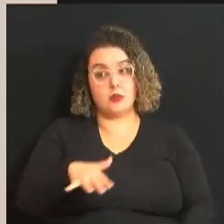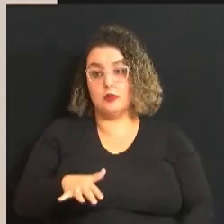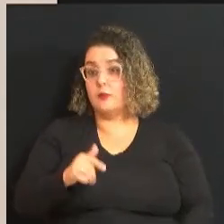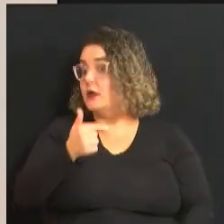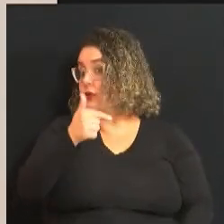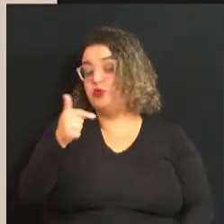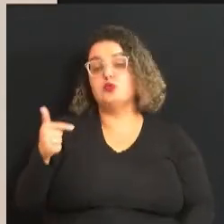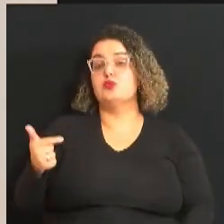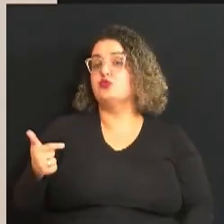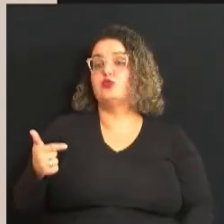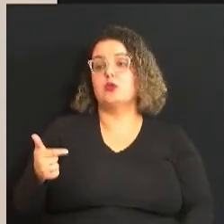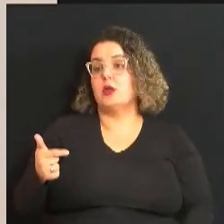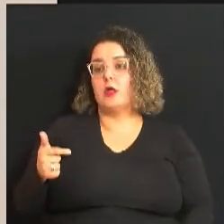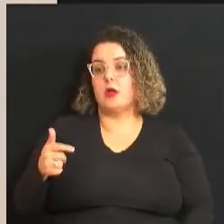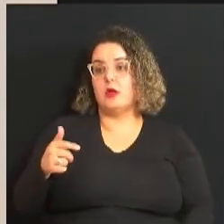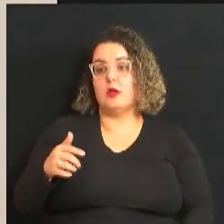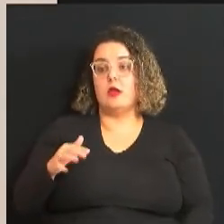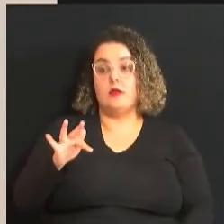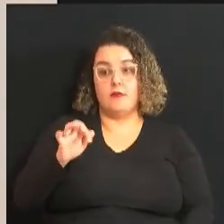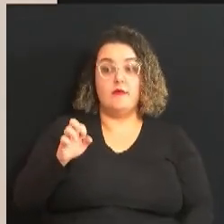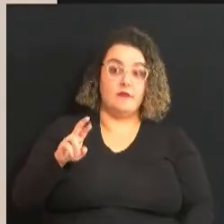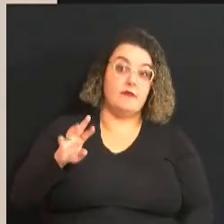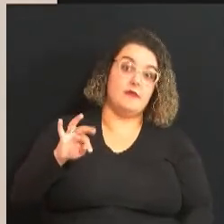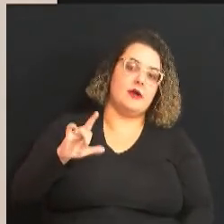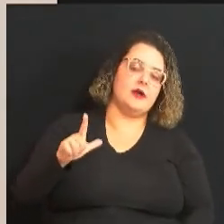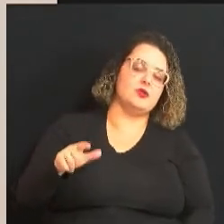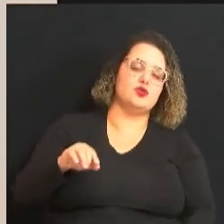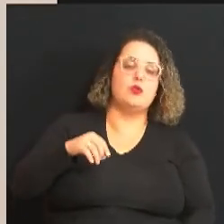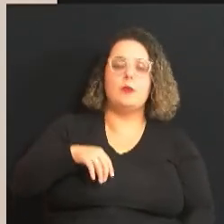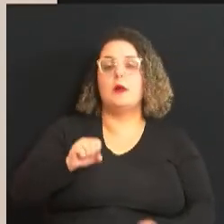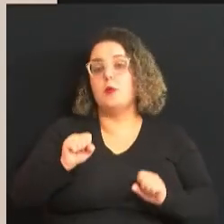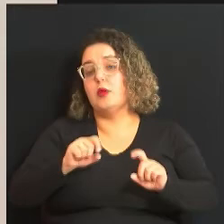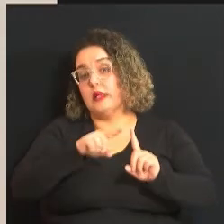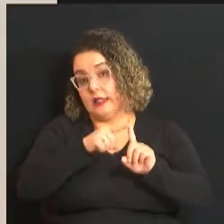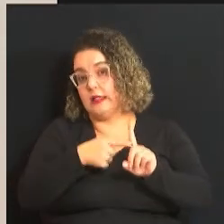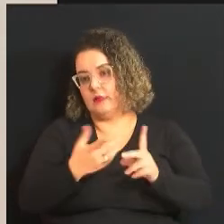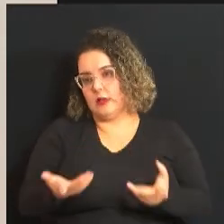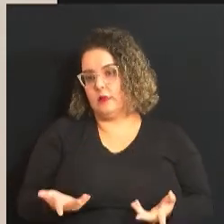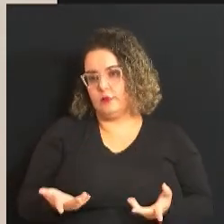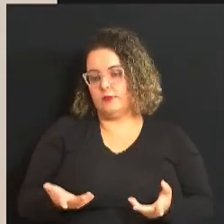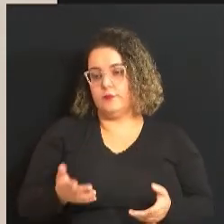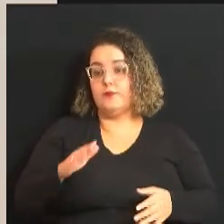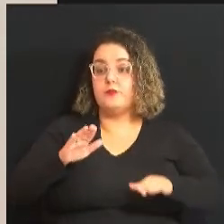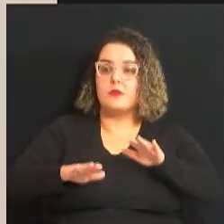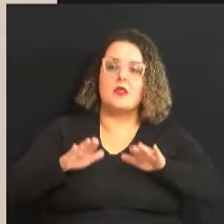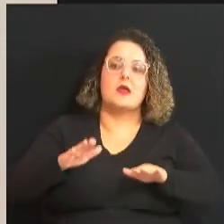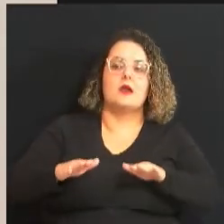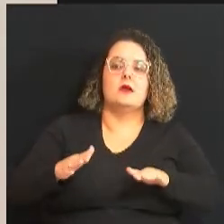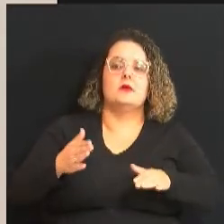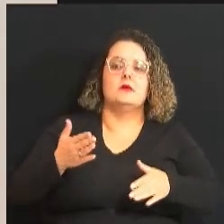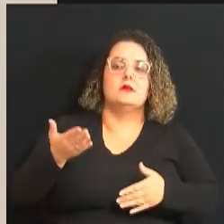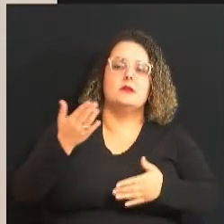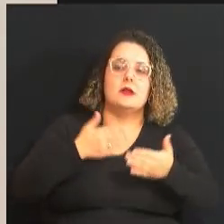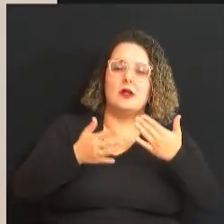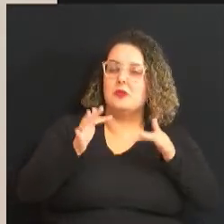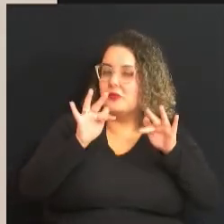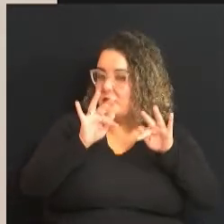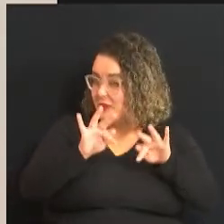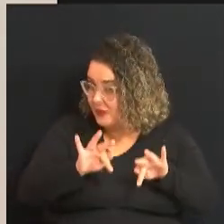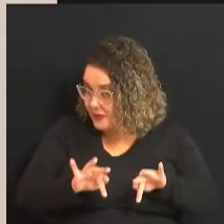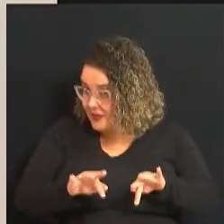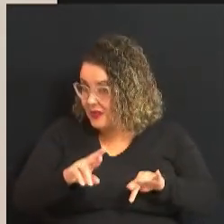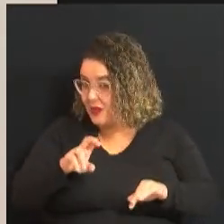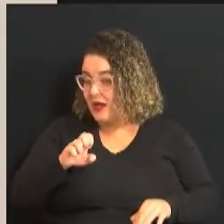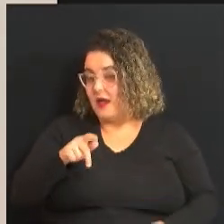mais do ponto de vista fértil, né? Do ponto de vista reprodutivo funcionando. Então, a gente, às vezes, lá no extremo, no final da vida reprodutiva da